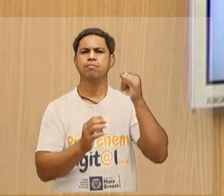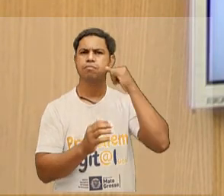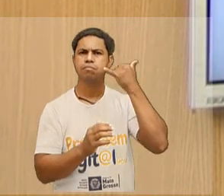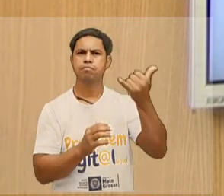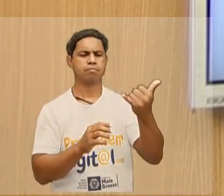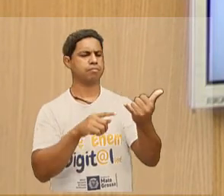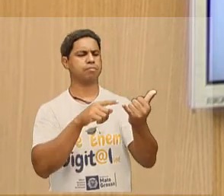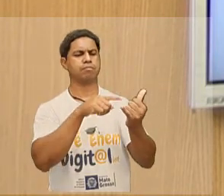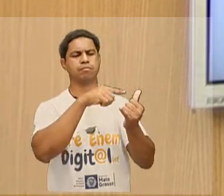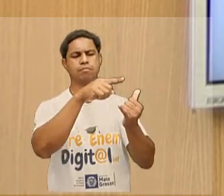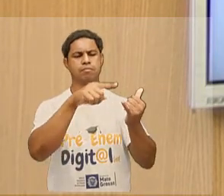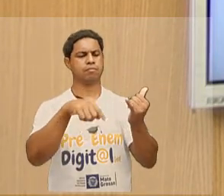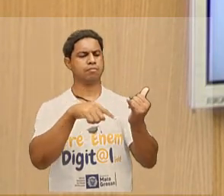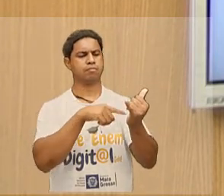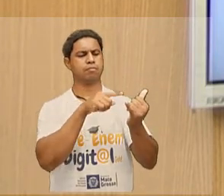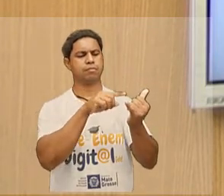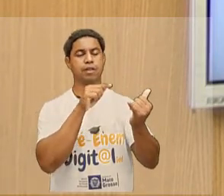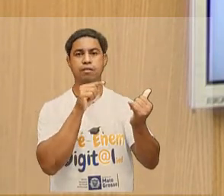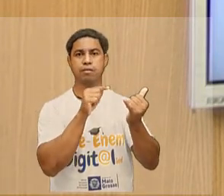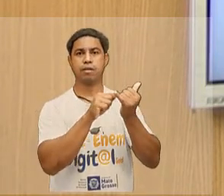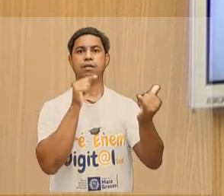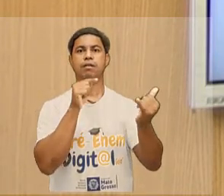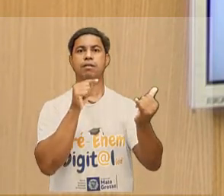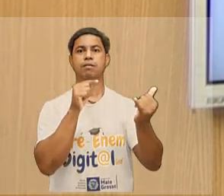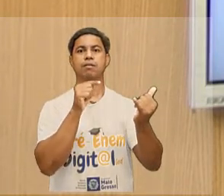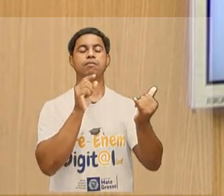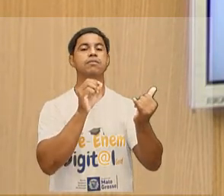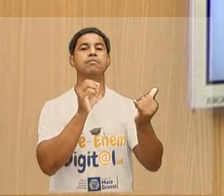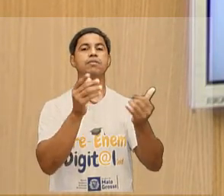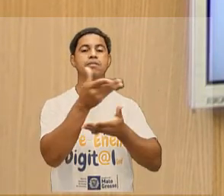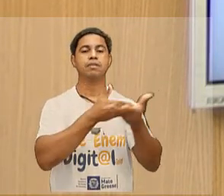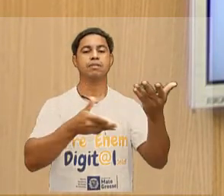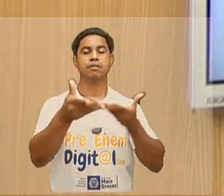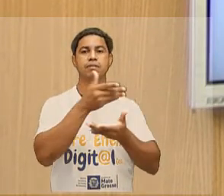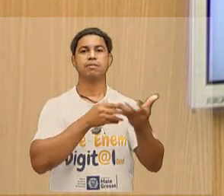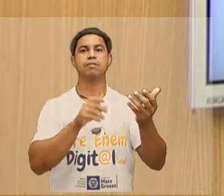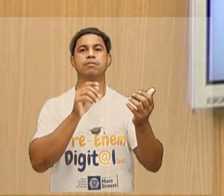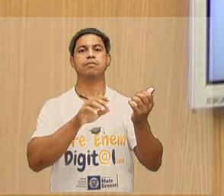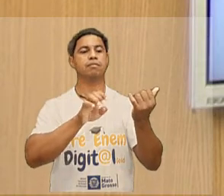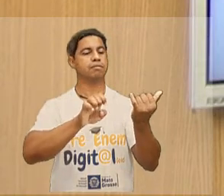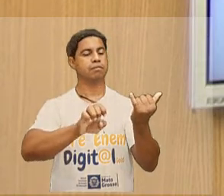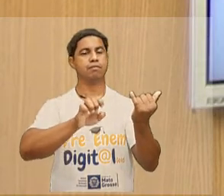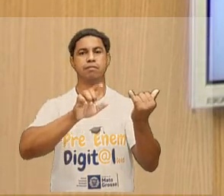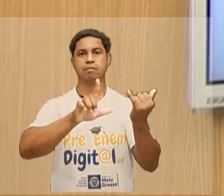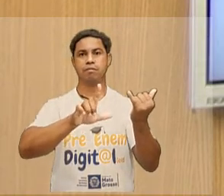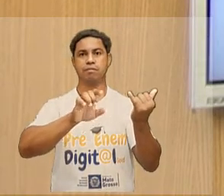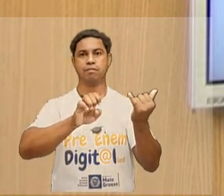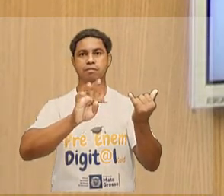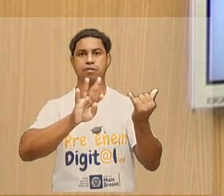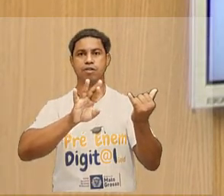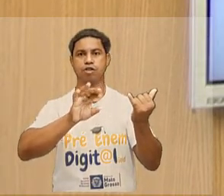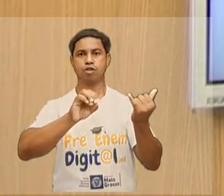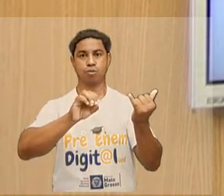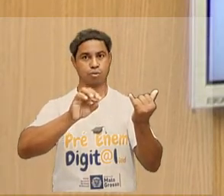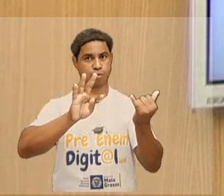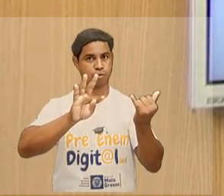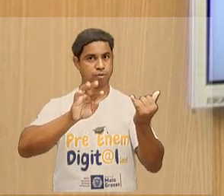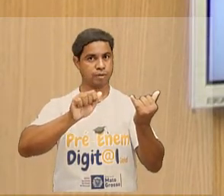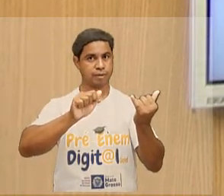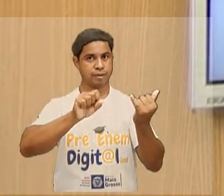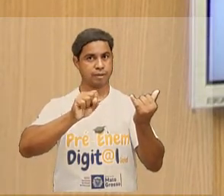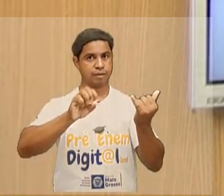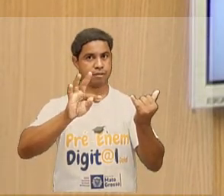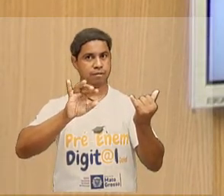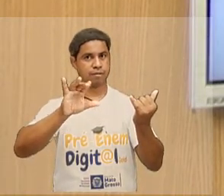você clica nessa tela, você faz uma interação eletrostática. Aqui eu tenho um circuito no meu celular,